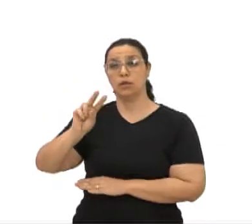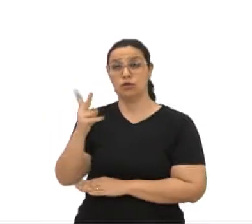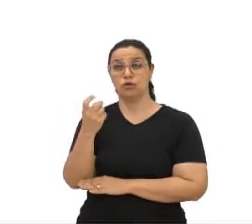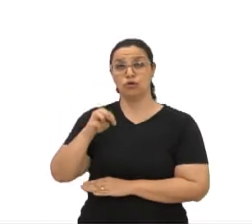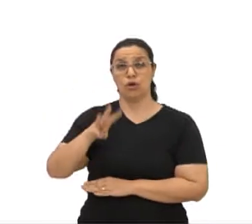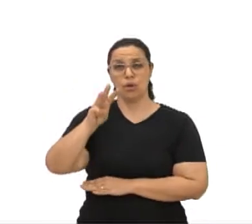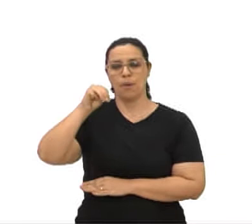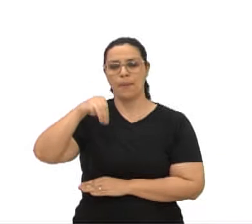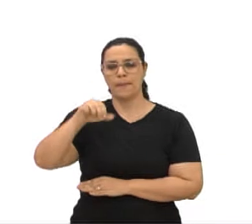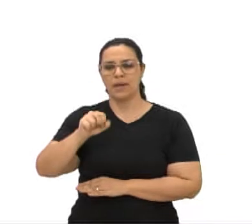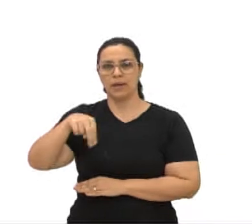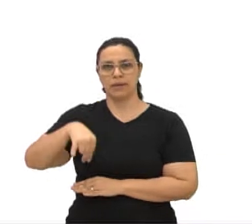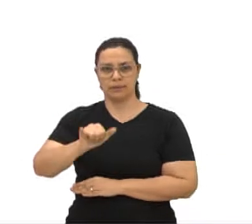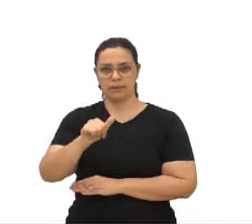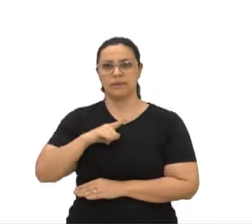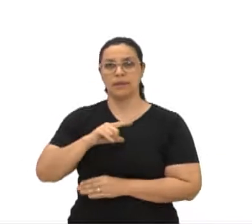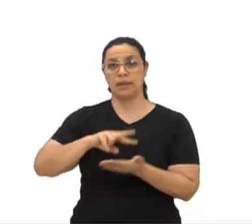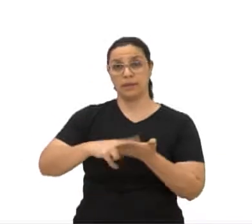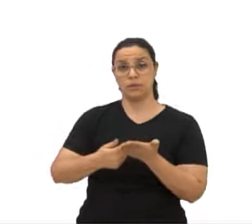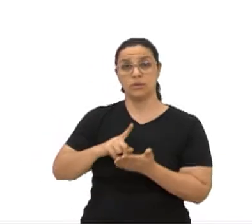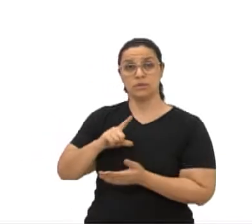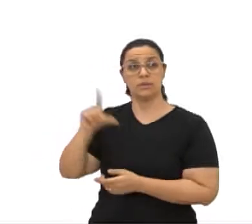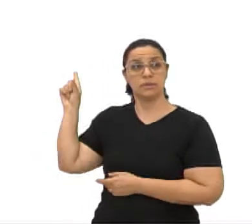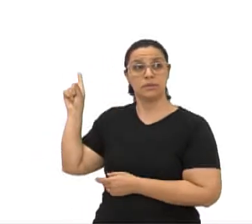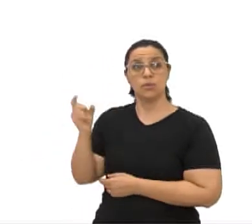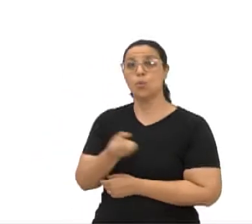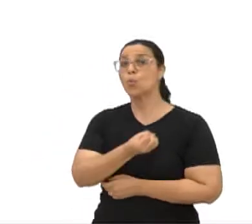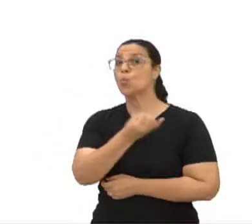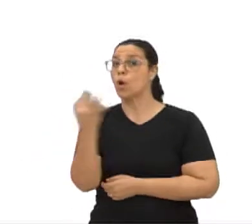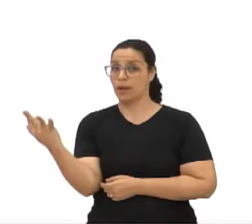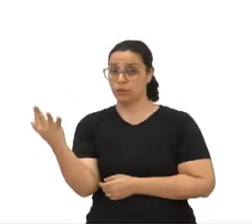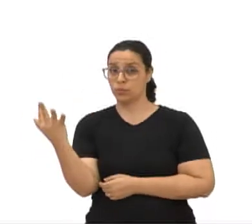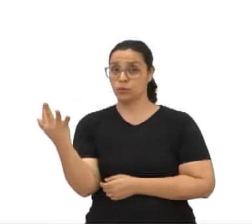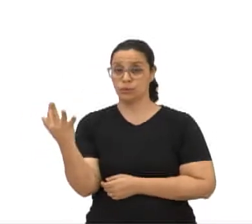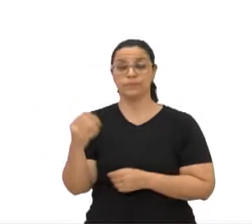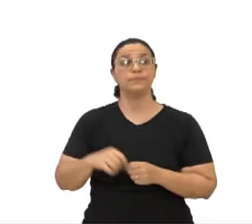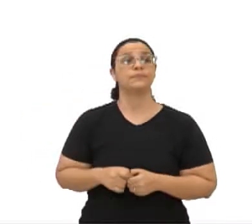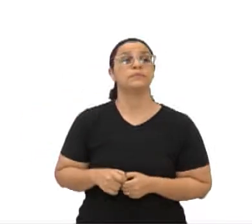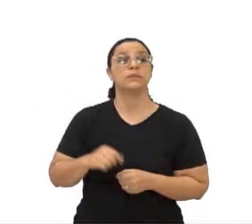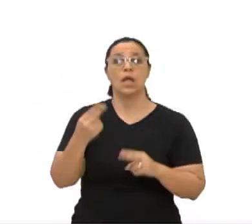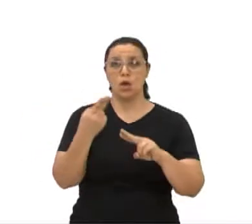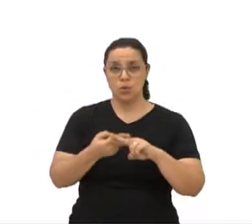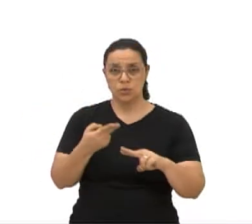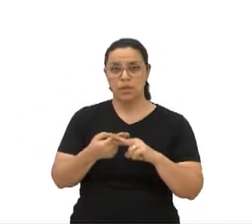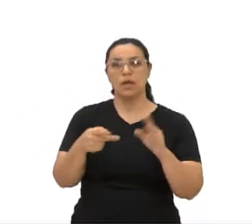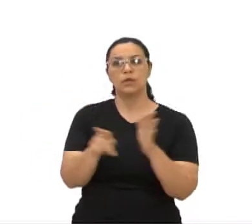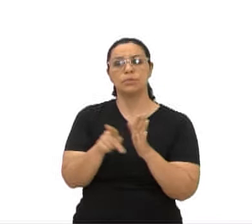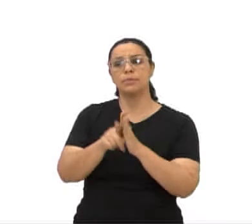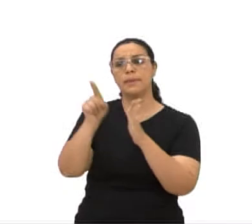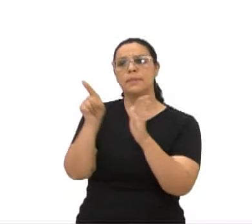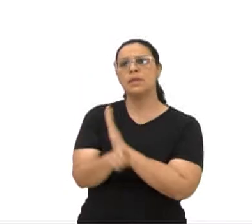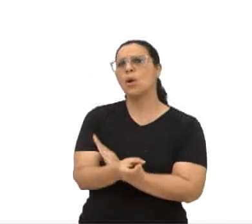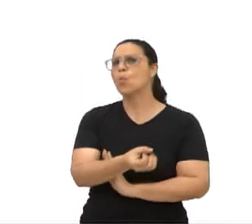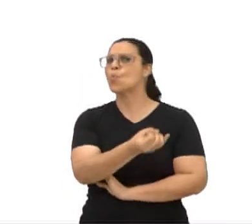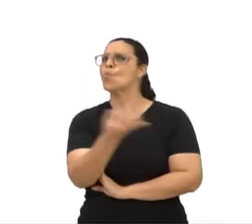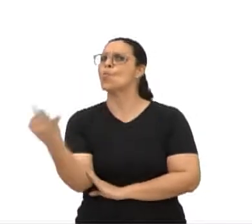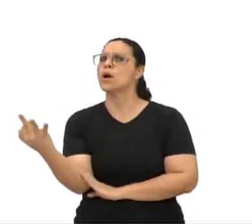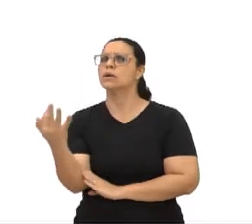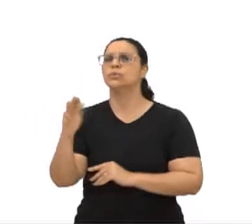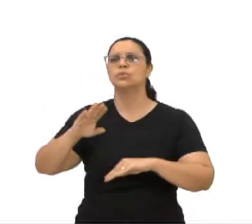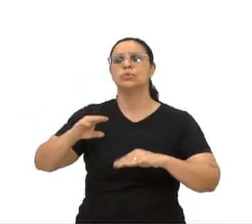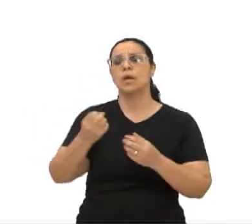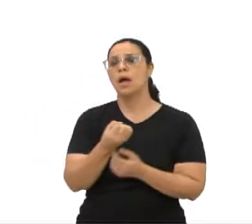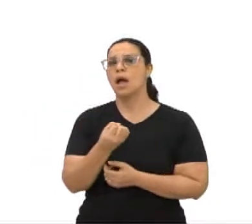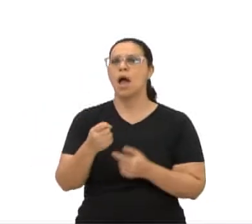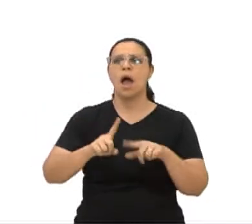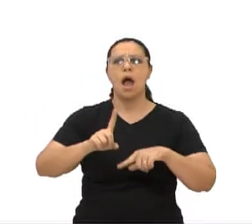morte a tradução seria quanto ou conta é usado para perguntar pela quantidade de